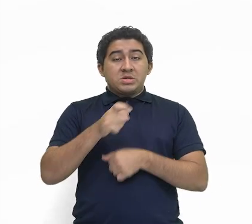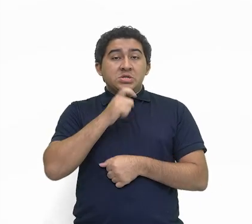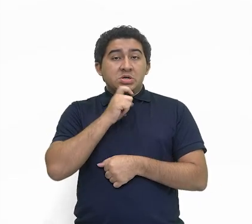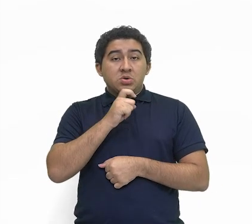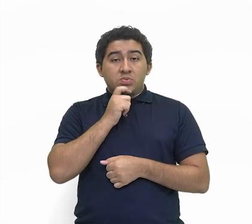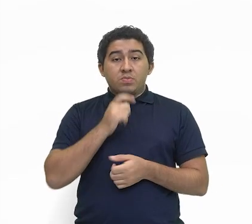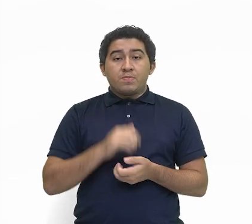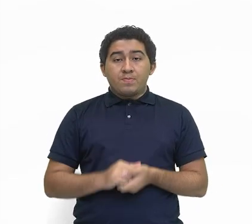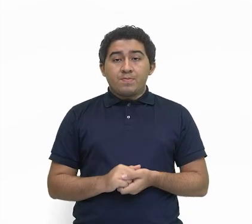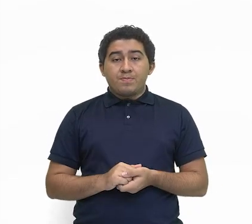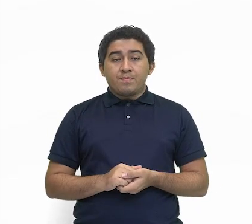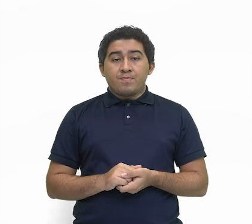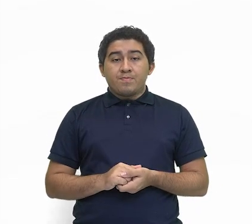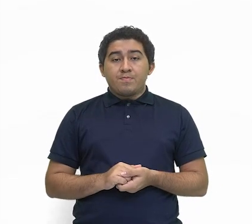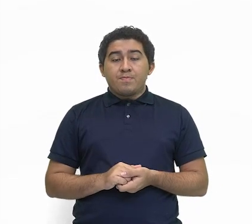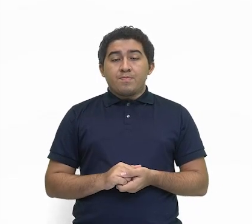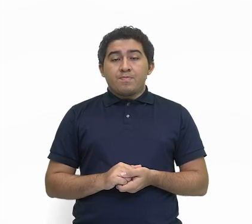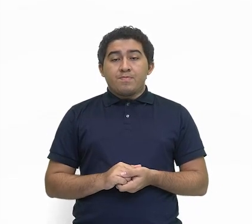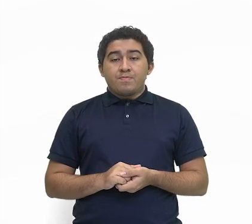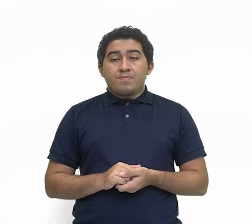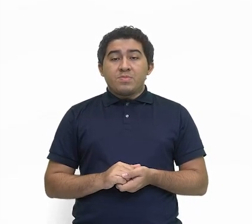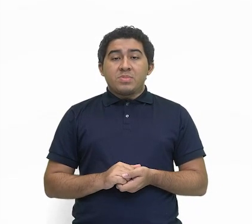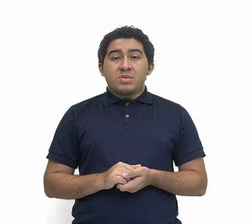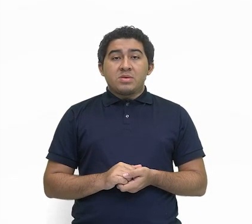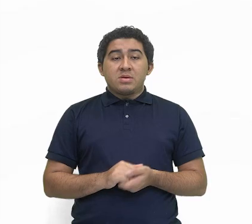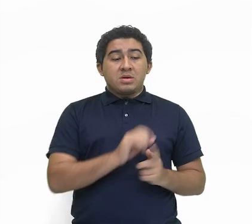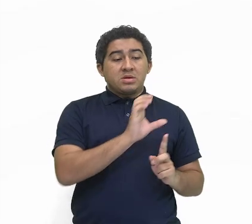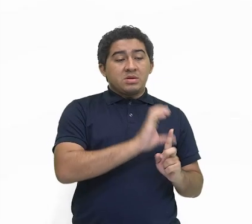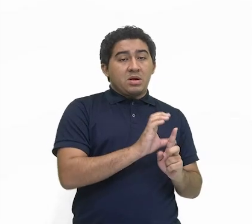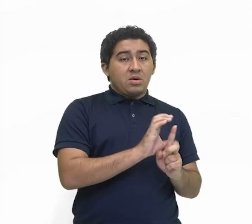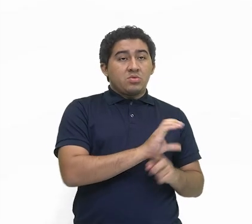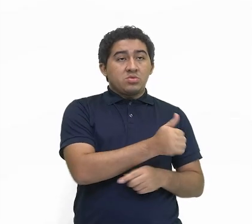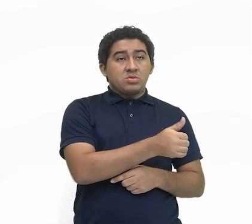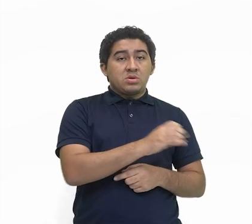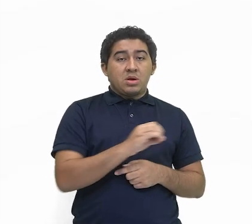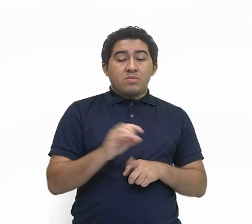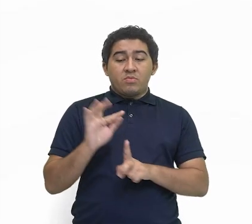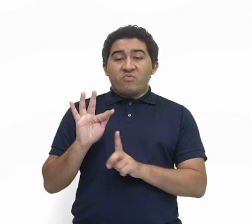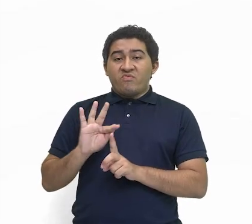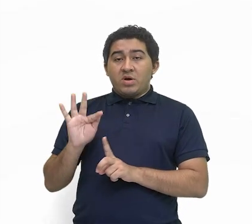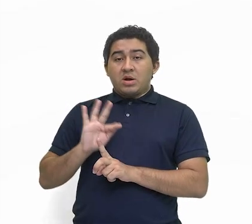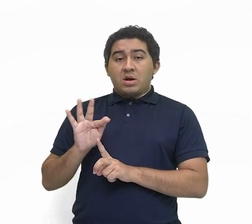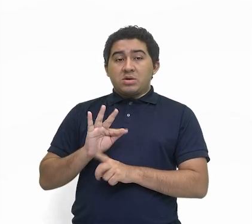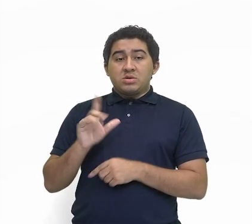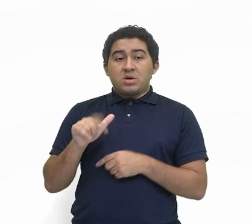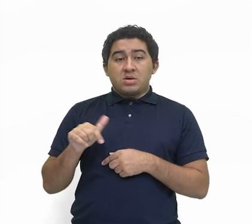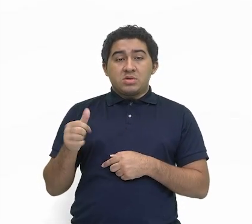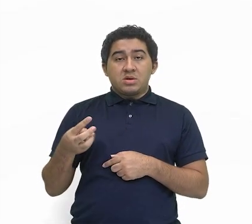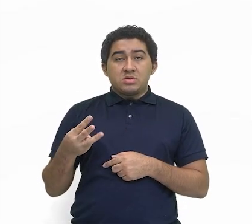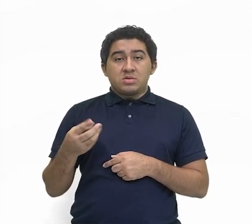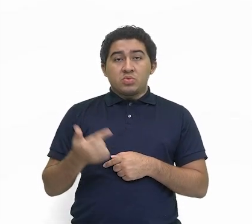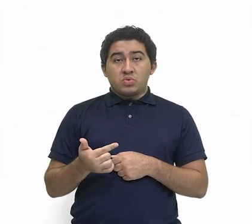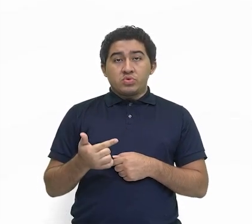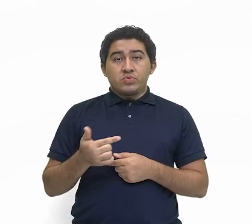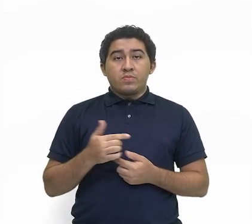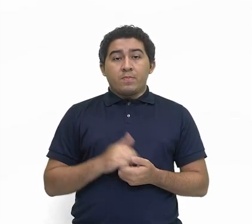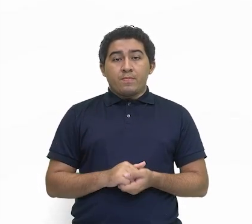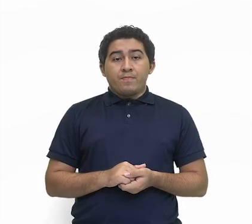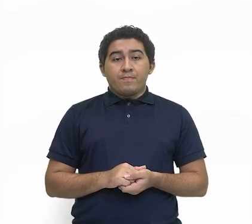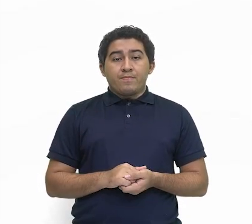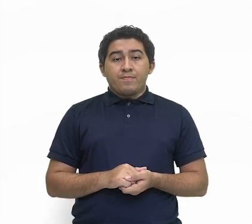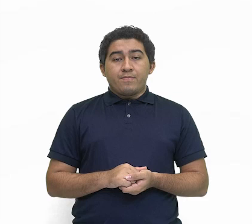Só que Celsius adotou 100, não foi? Fahrenheit disse que era 32, olha só a